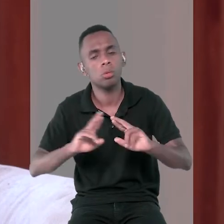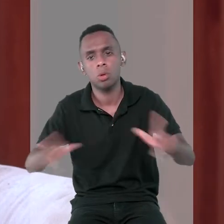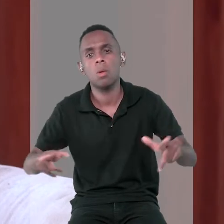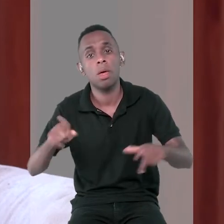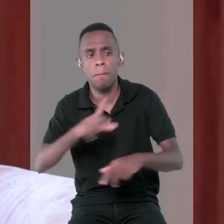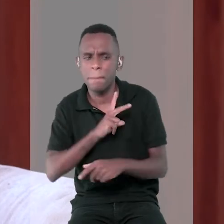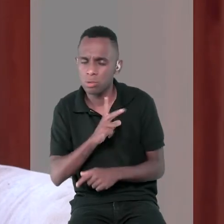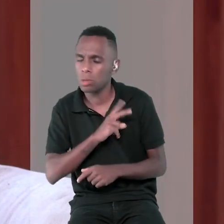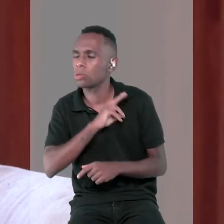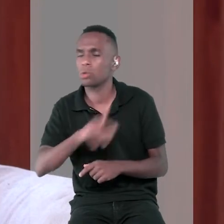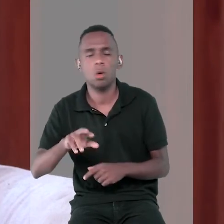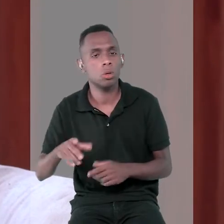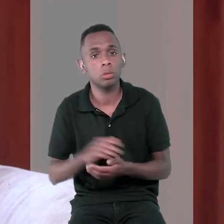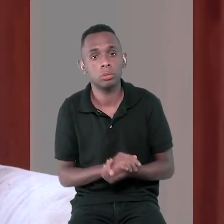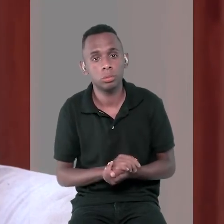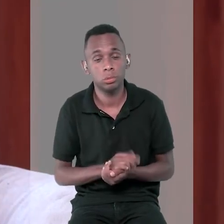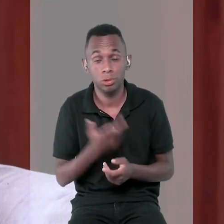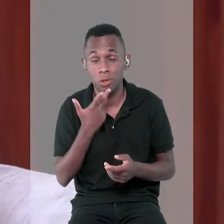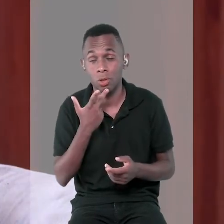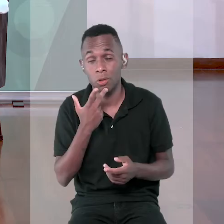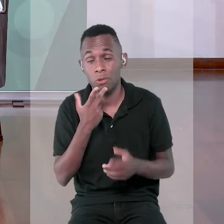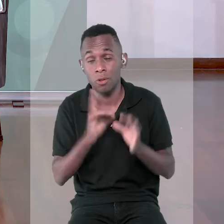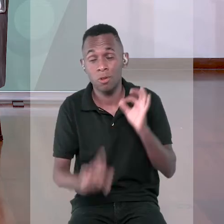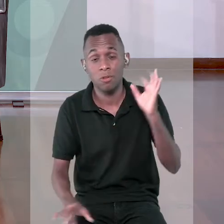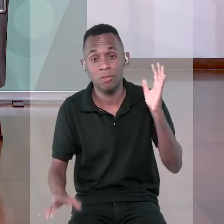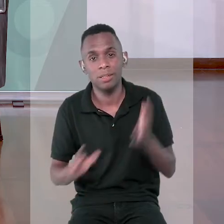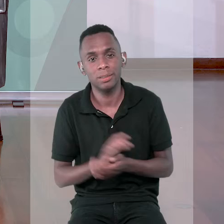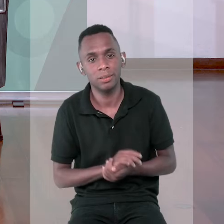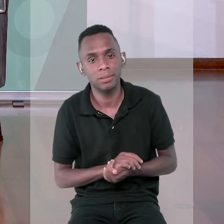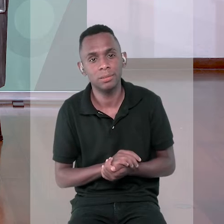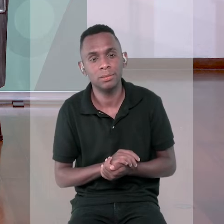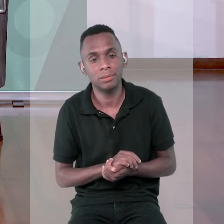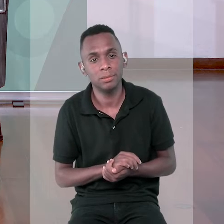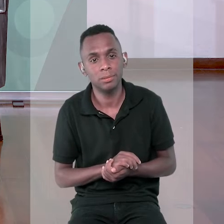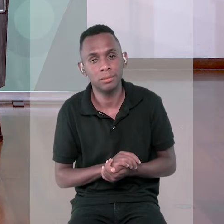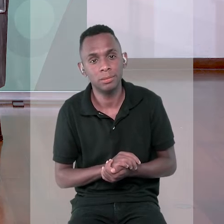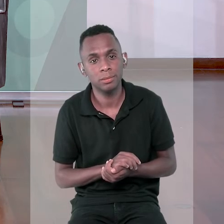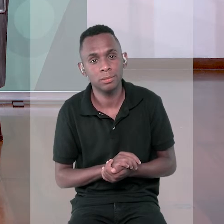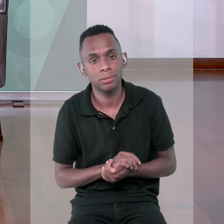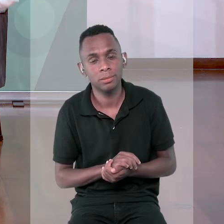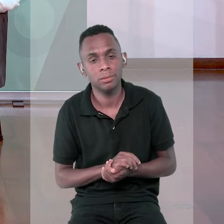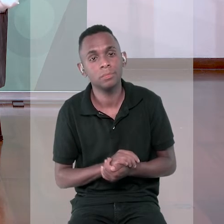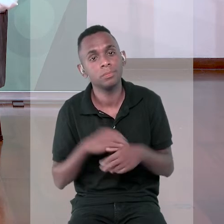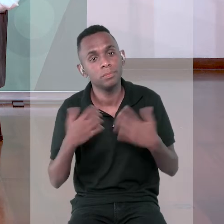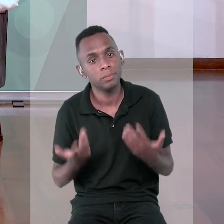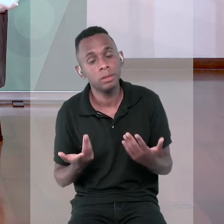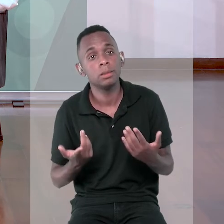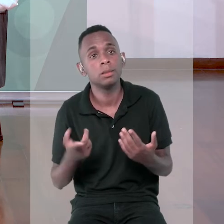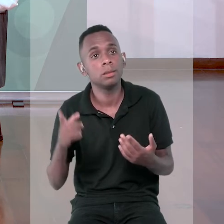plano individual, né? Nossa senhora, falei demais. Mas falou bonito. Mas, assim, eu acho